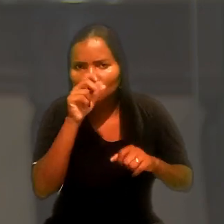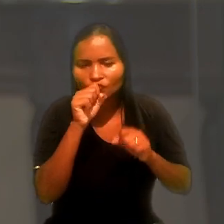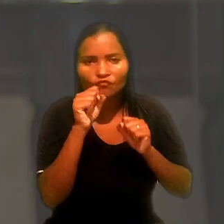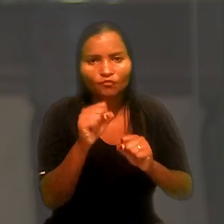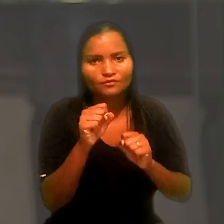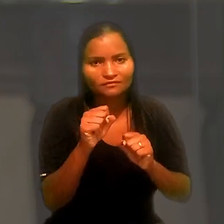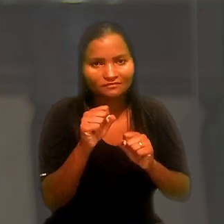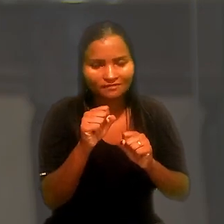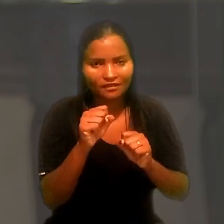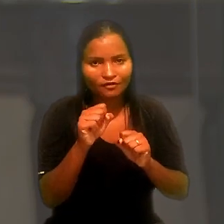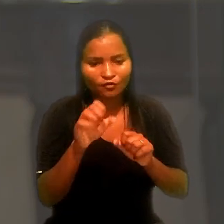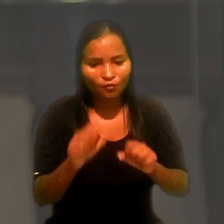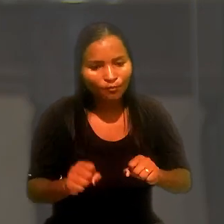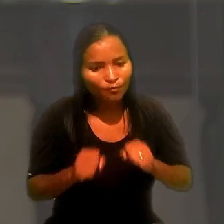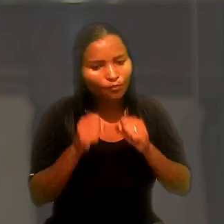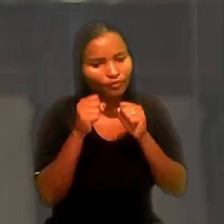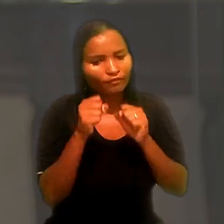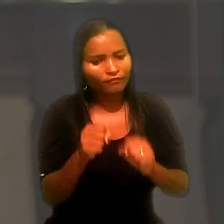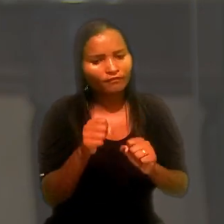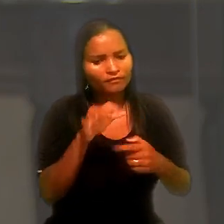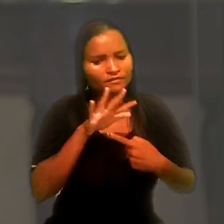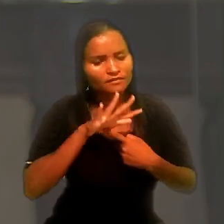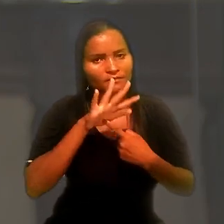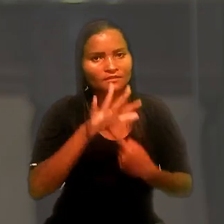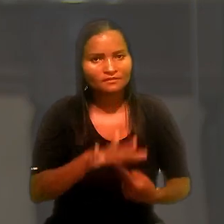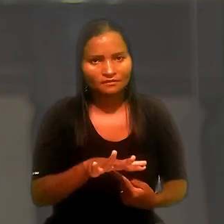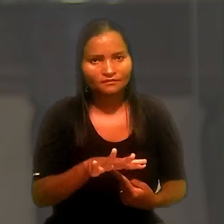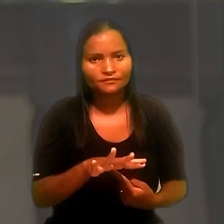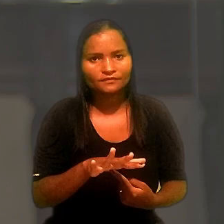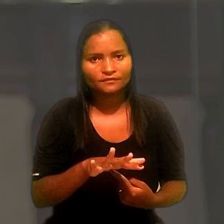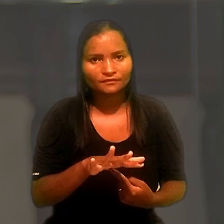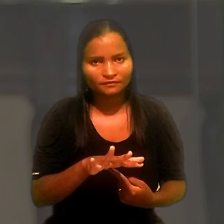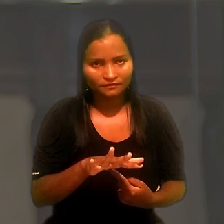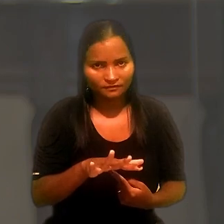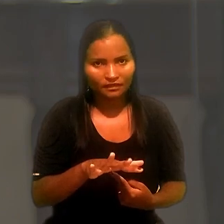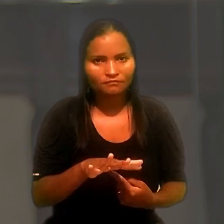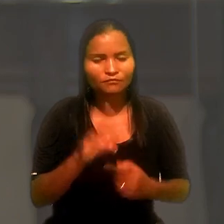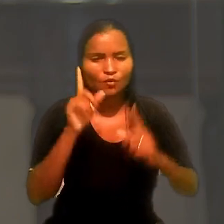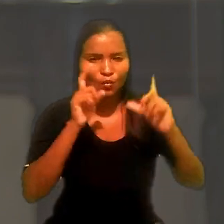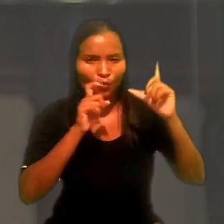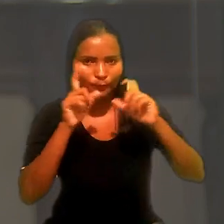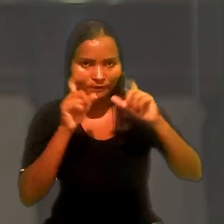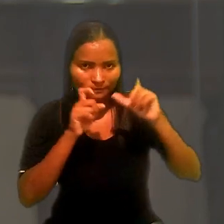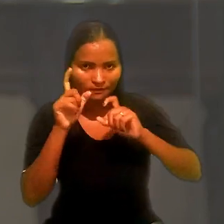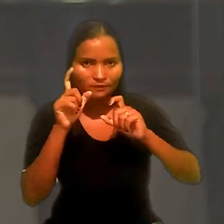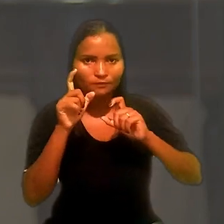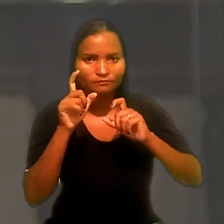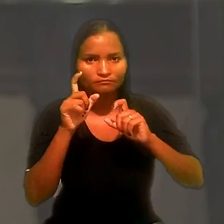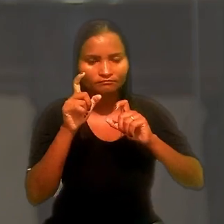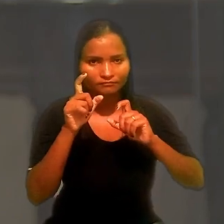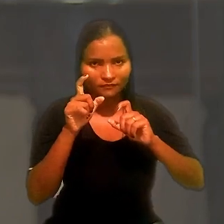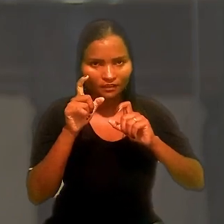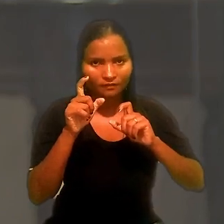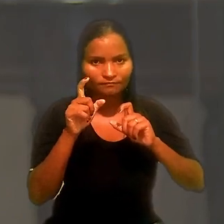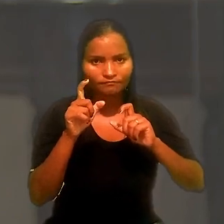força como um poder que se apresenta com expressão.